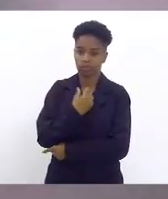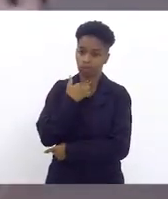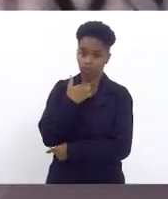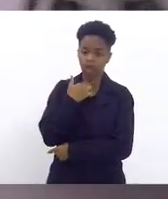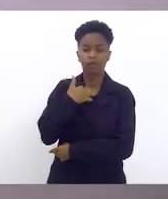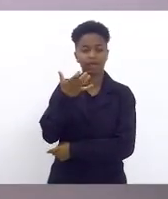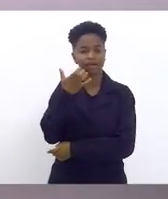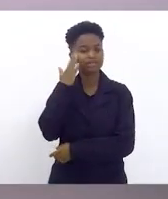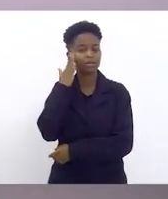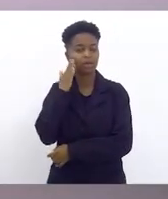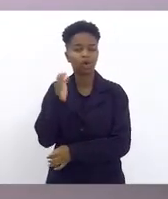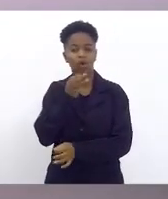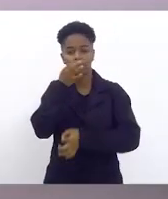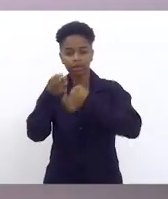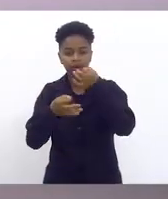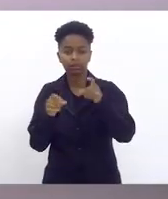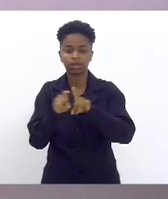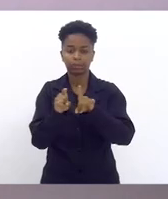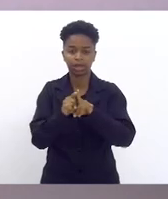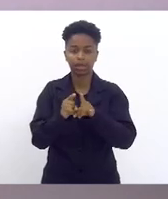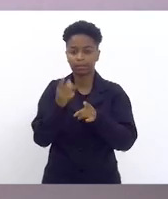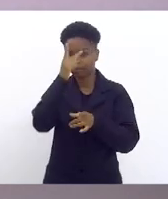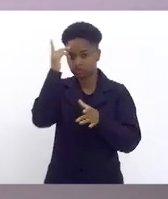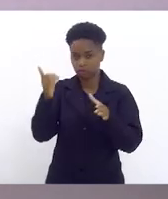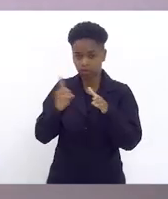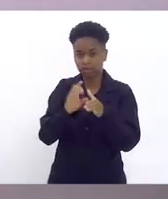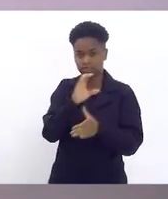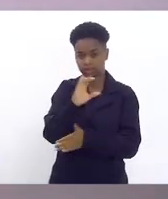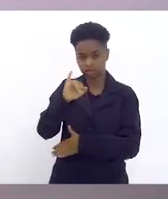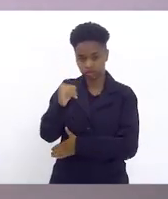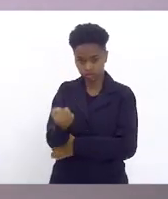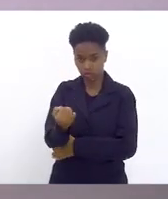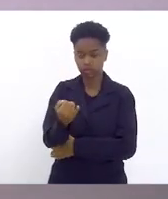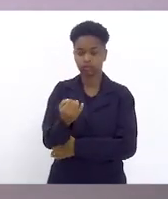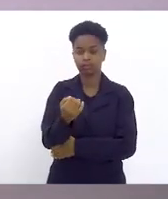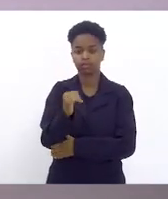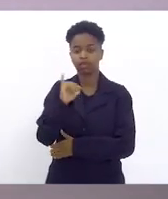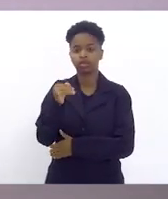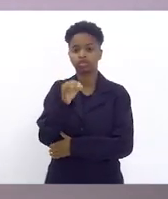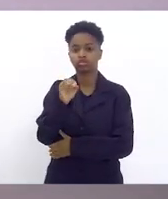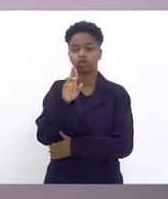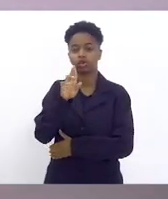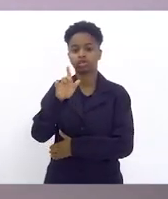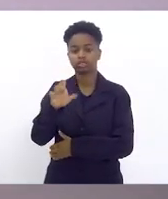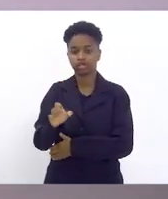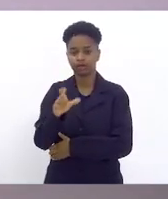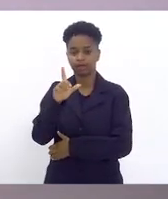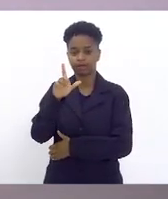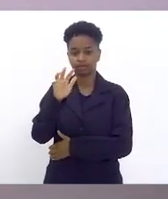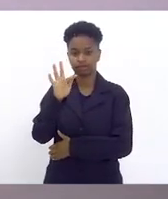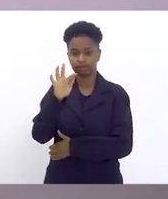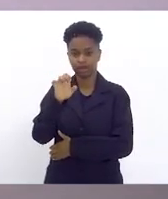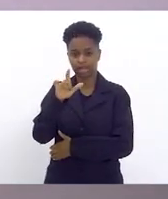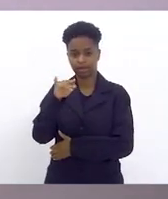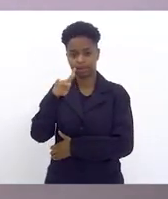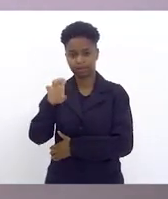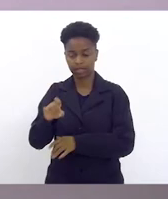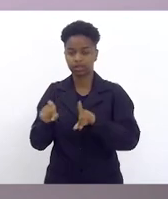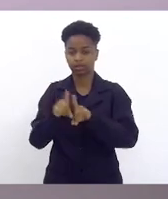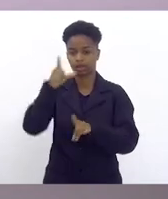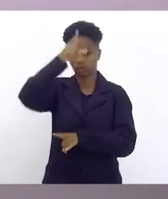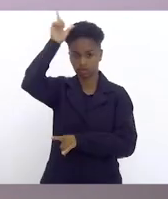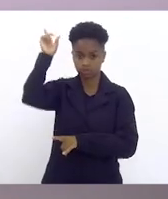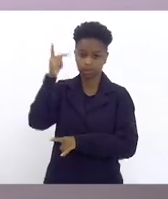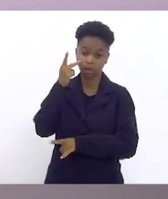quero ouvir até os integrantes da ccj deputado Jorge Felipe Deputado Luiz Paulo é me parece